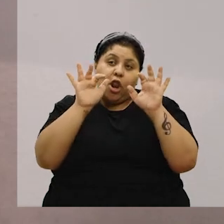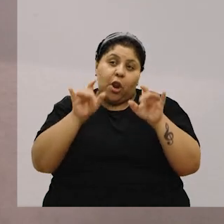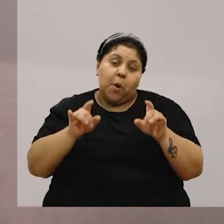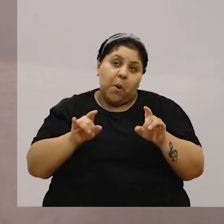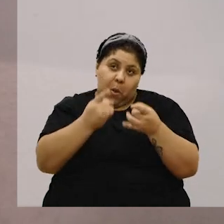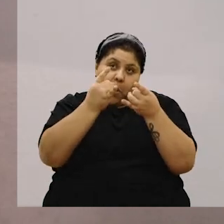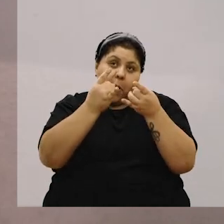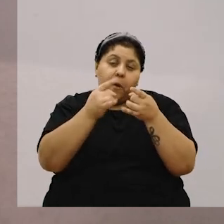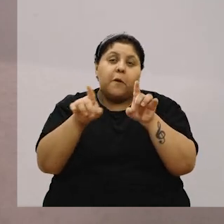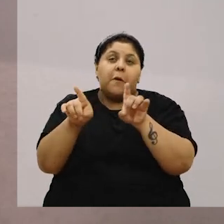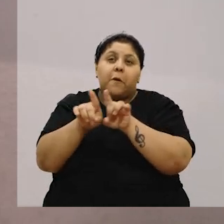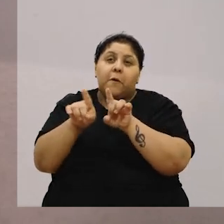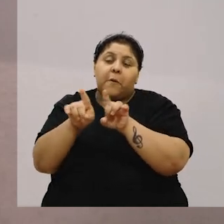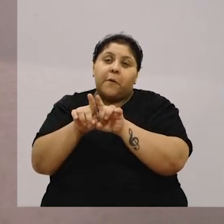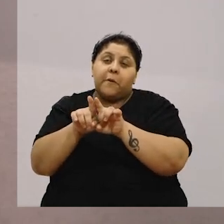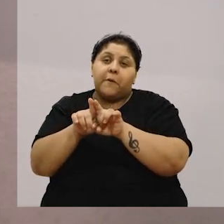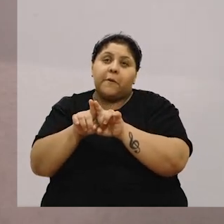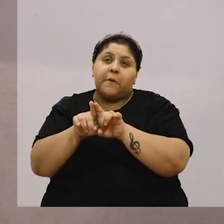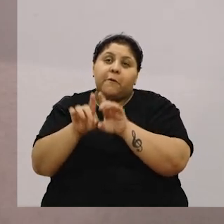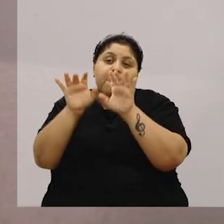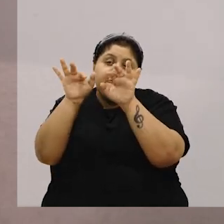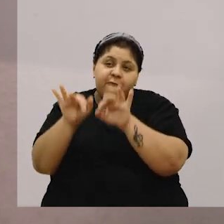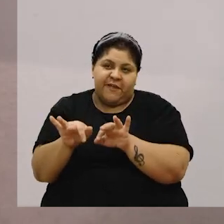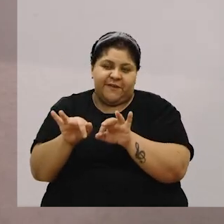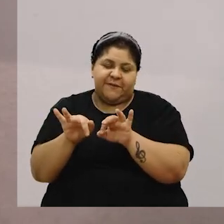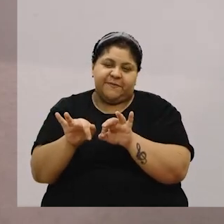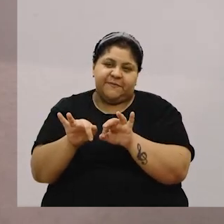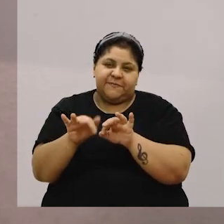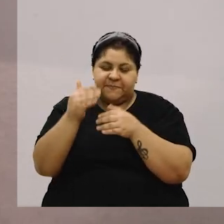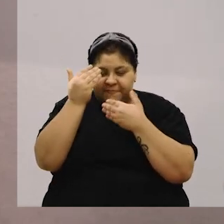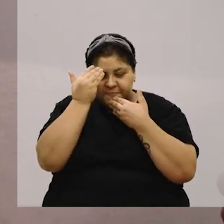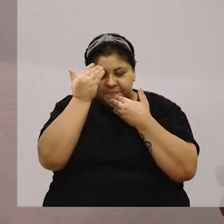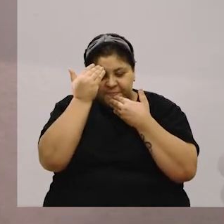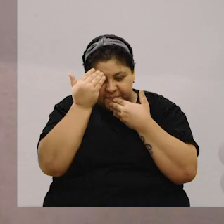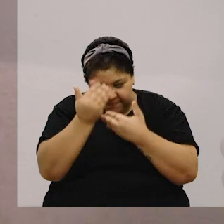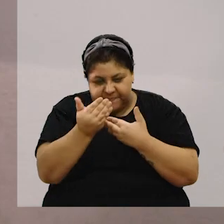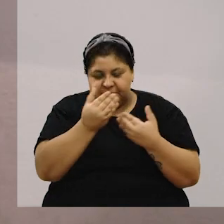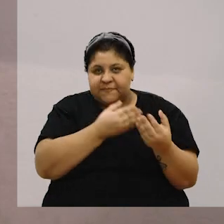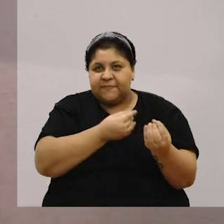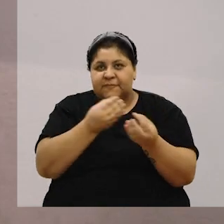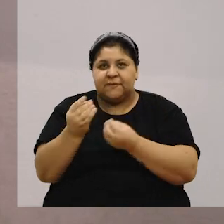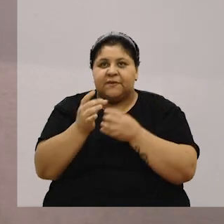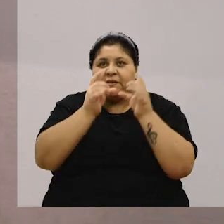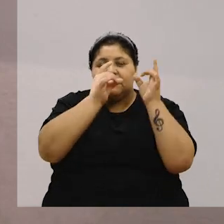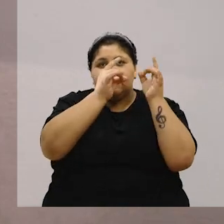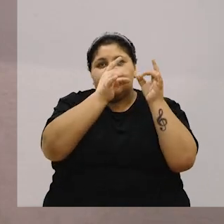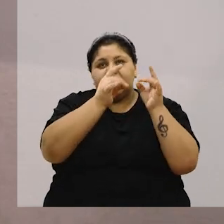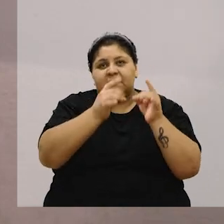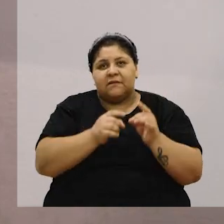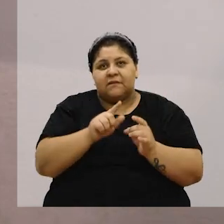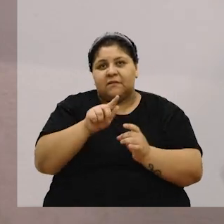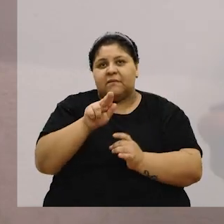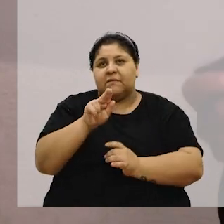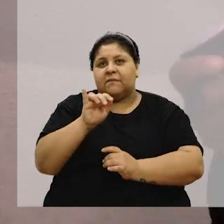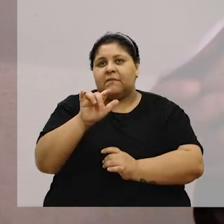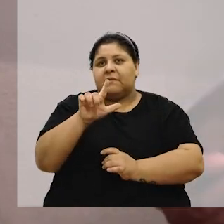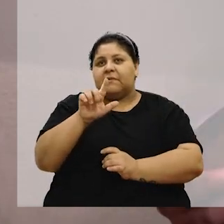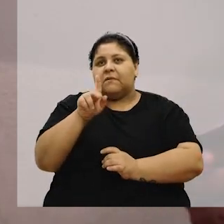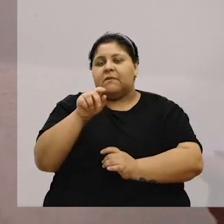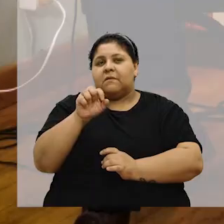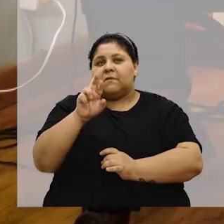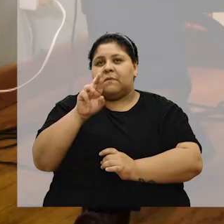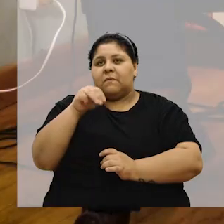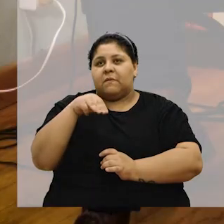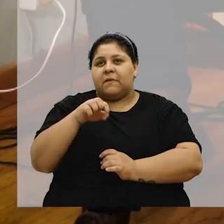digamos assim, e dessa forma também encaminhamos o nosso encerramento, agradecendo muito especialmente